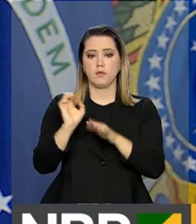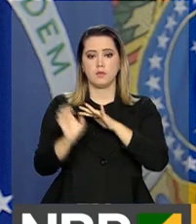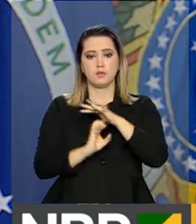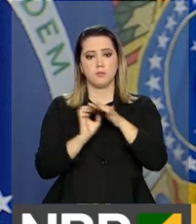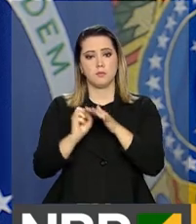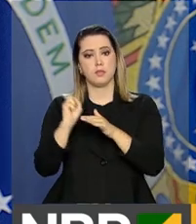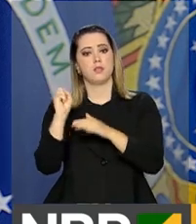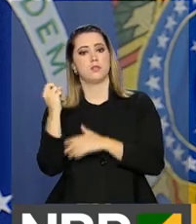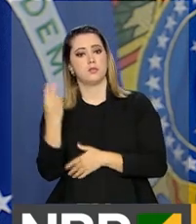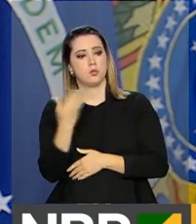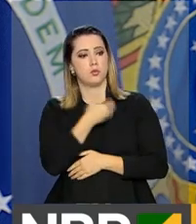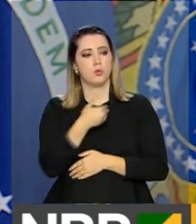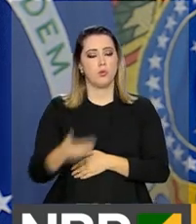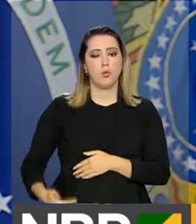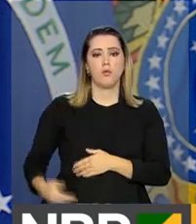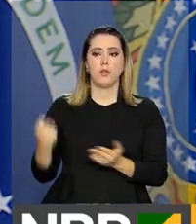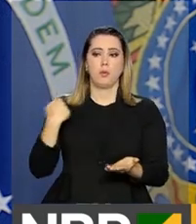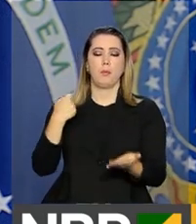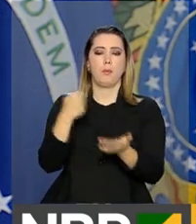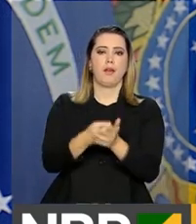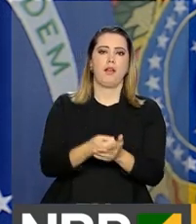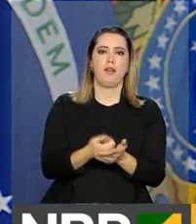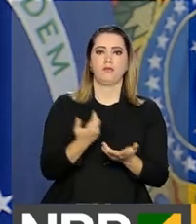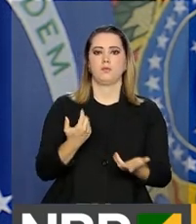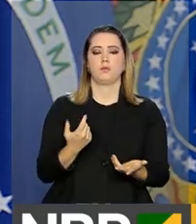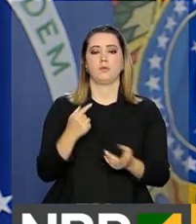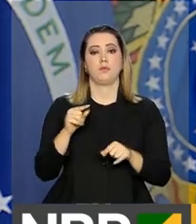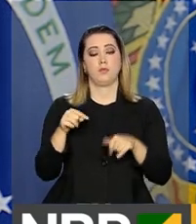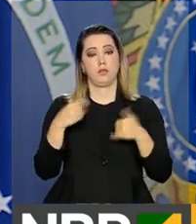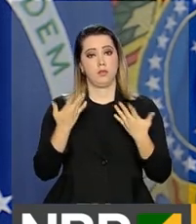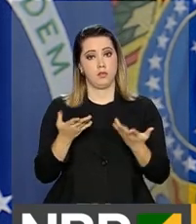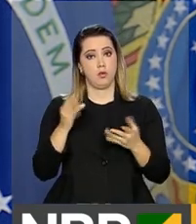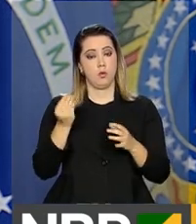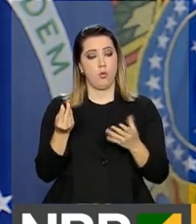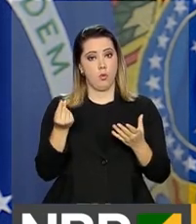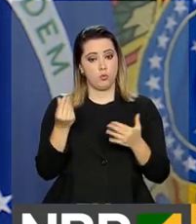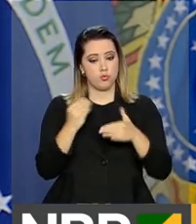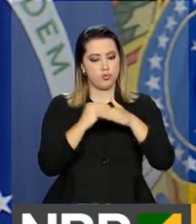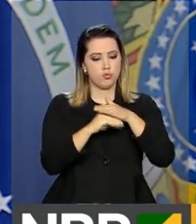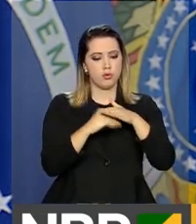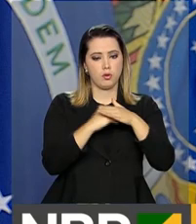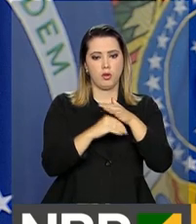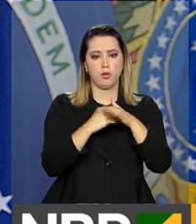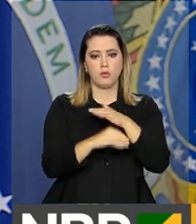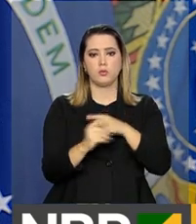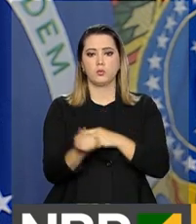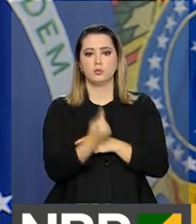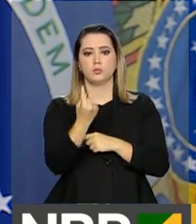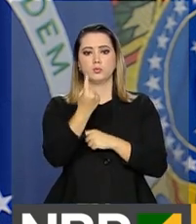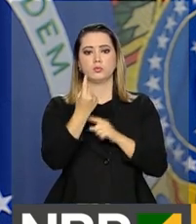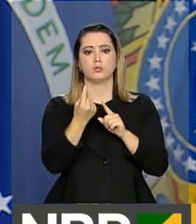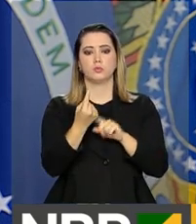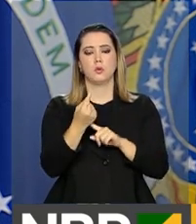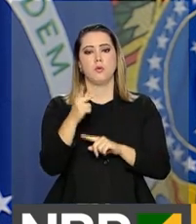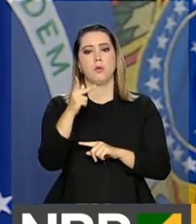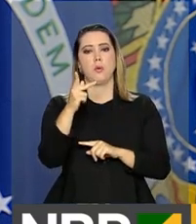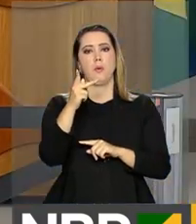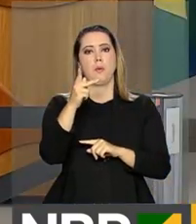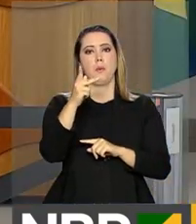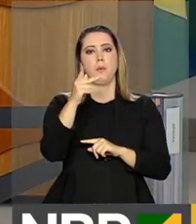nome dos trabalhadores e para esses fundos hoje unificados pis